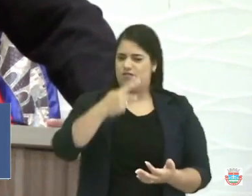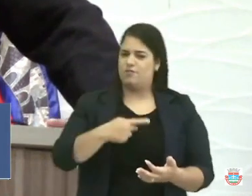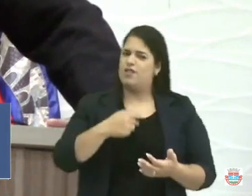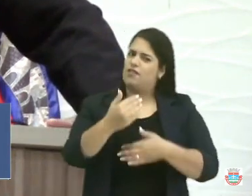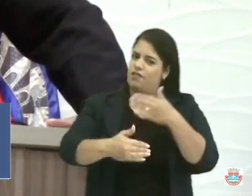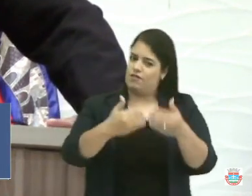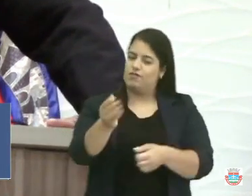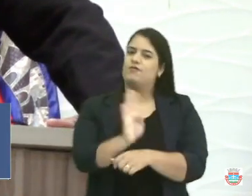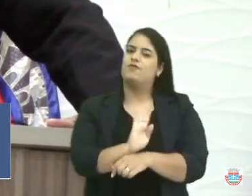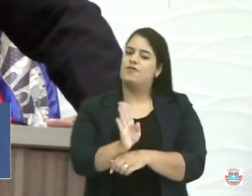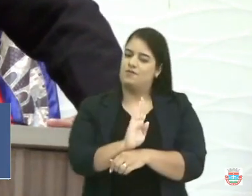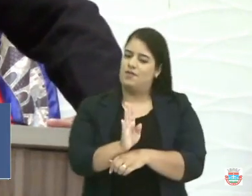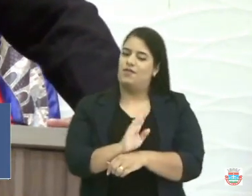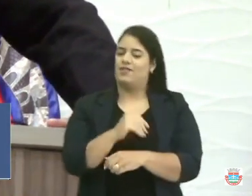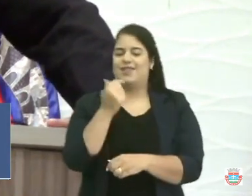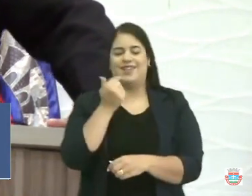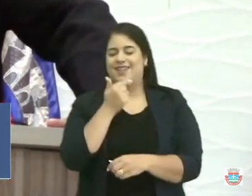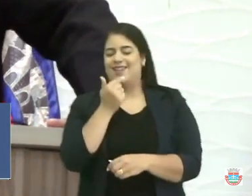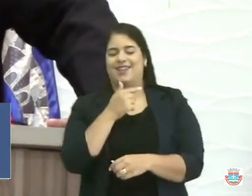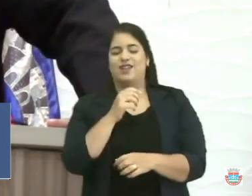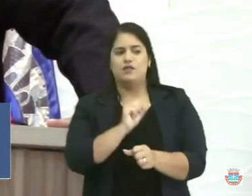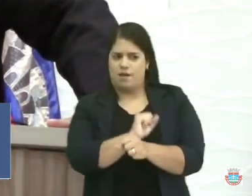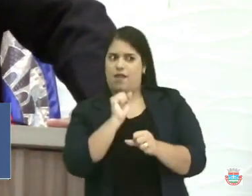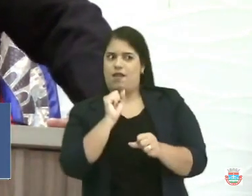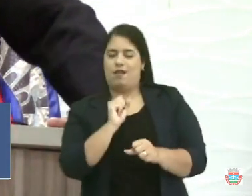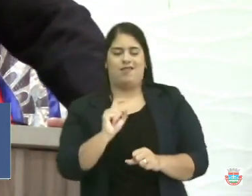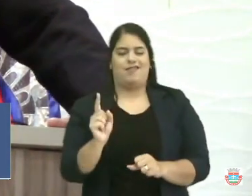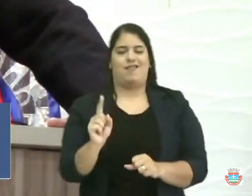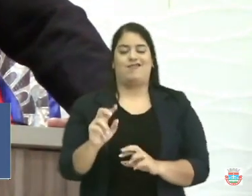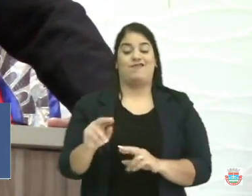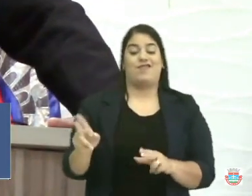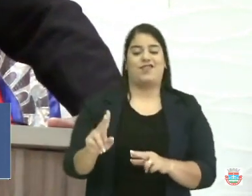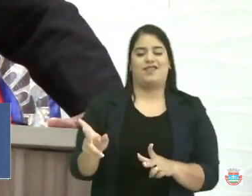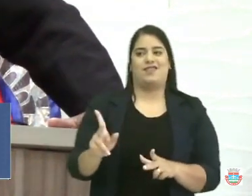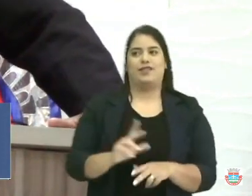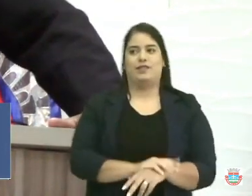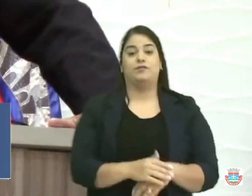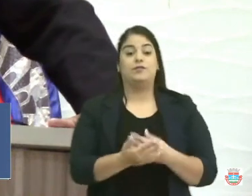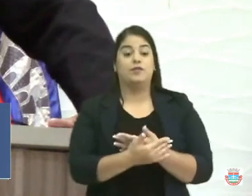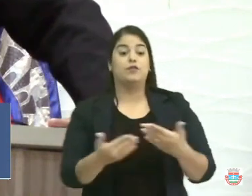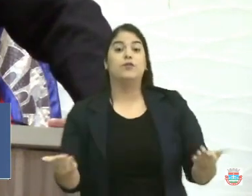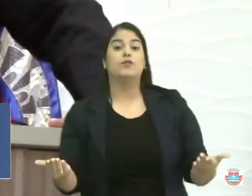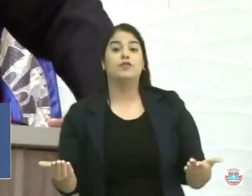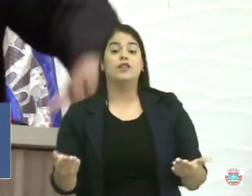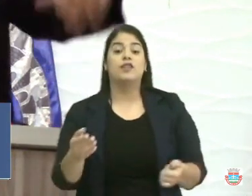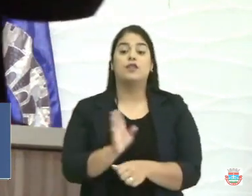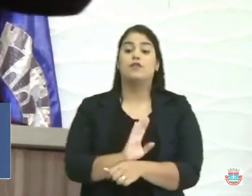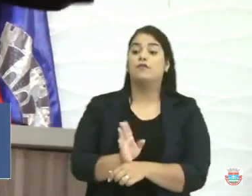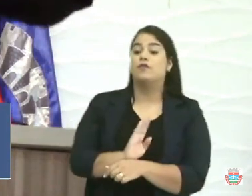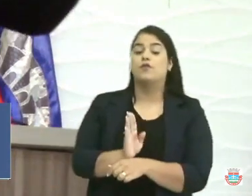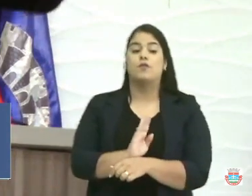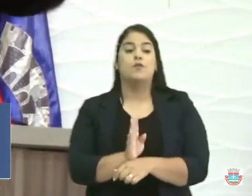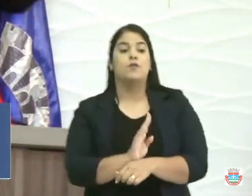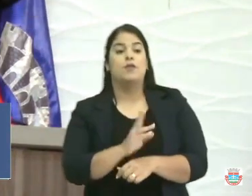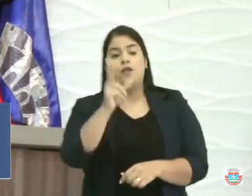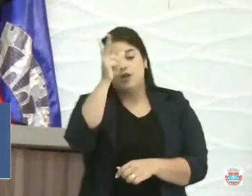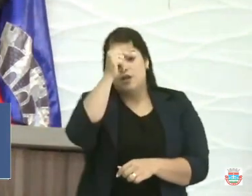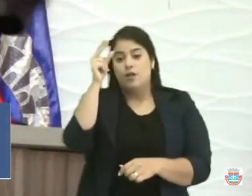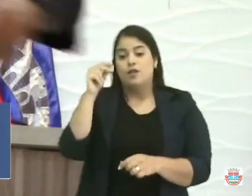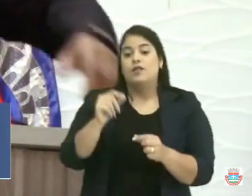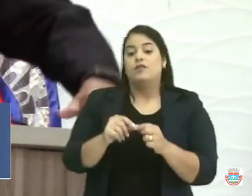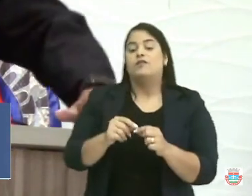viu? Não fico parado, não. Todas as qualidades de vocês, não. E vocês, se você for filmar uma coisa que o prefeito fez